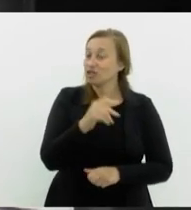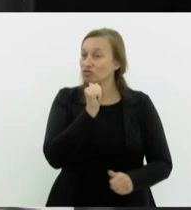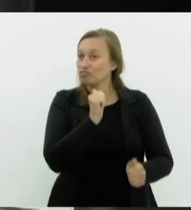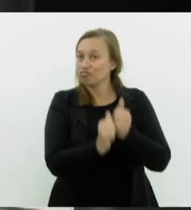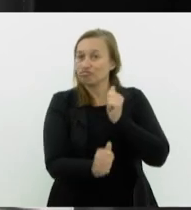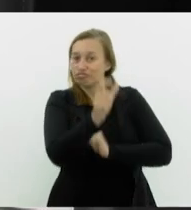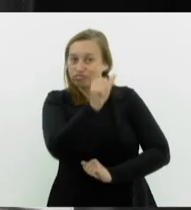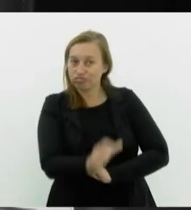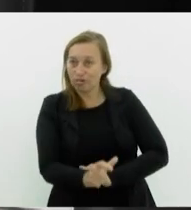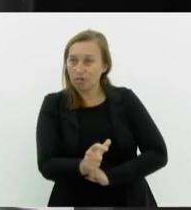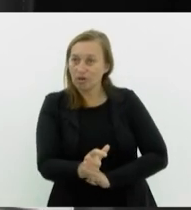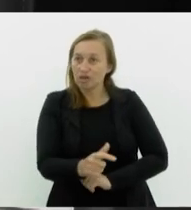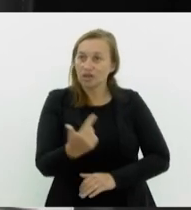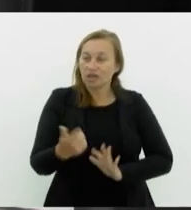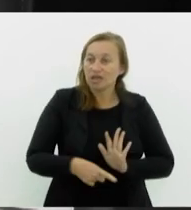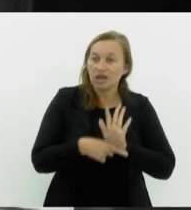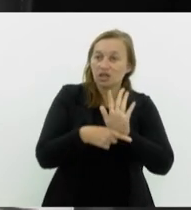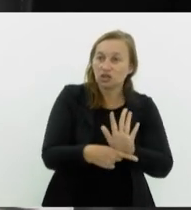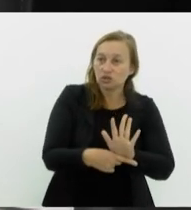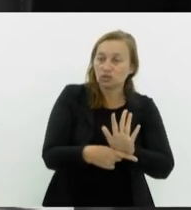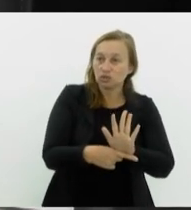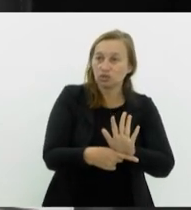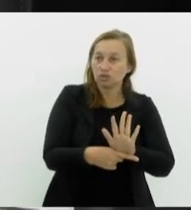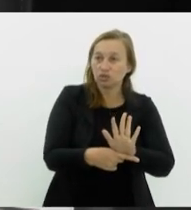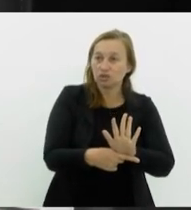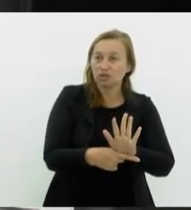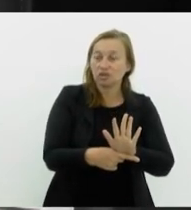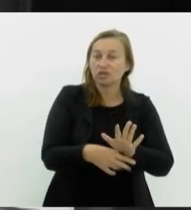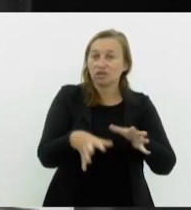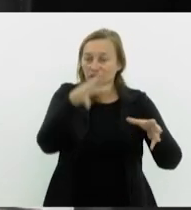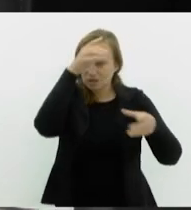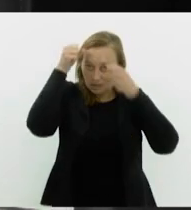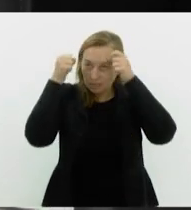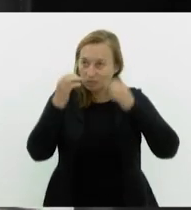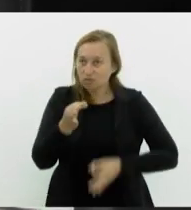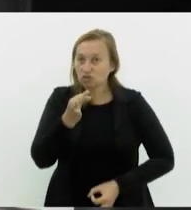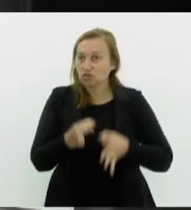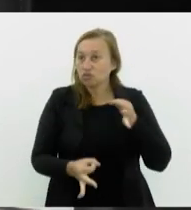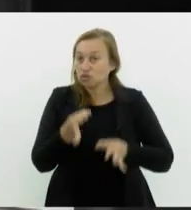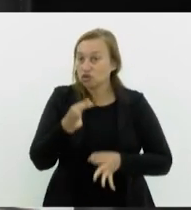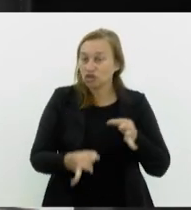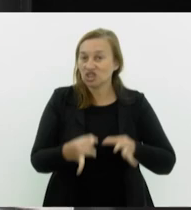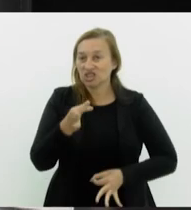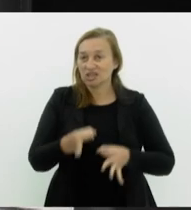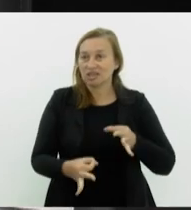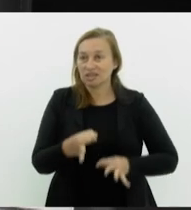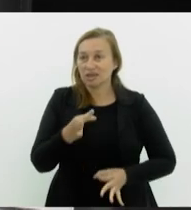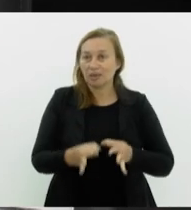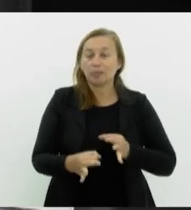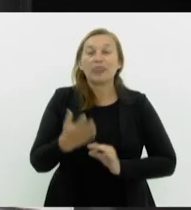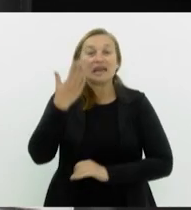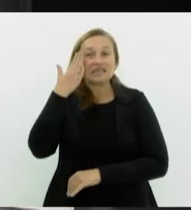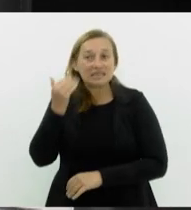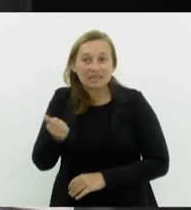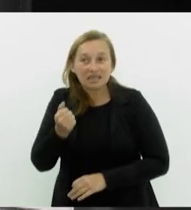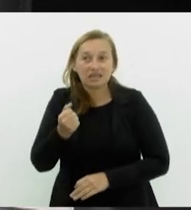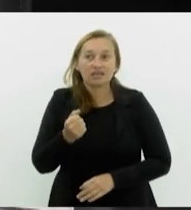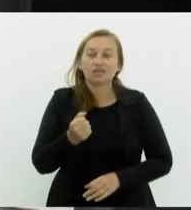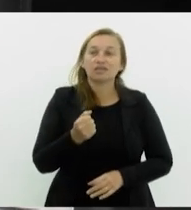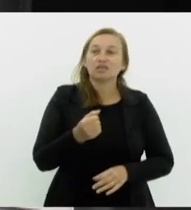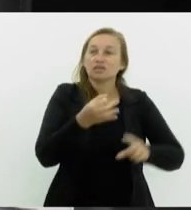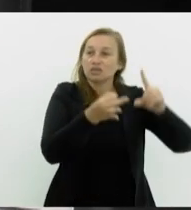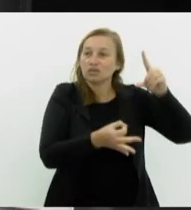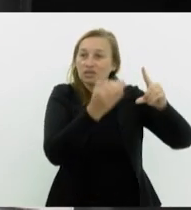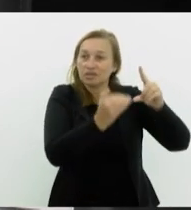tanto ajudou no tribunal do júri. Eu sei que o desembargador Gabriel,